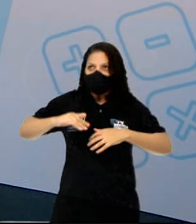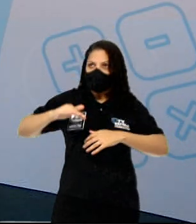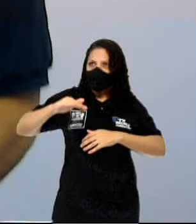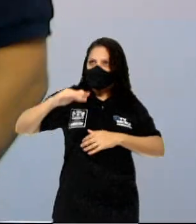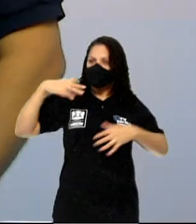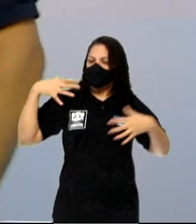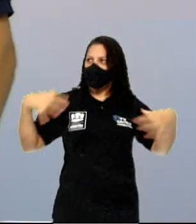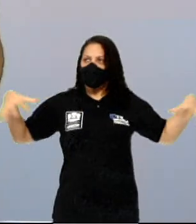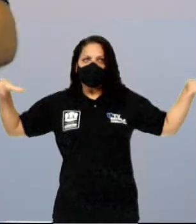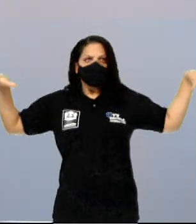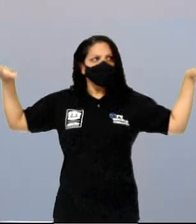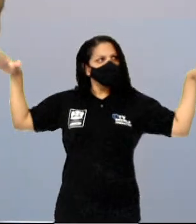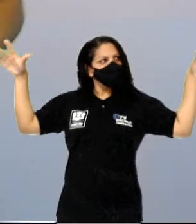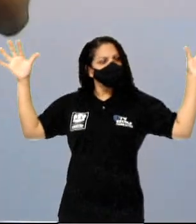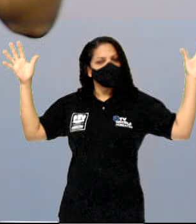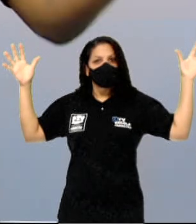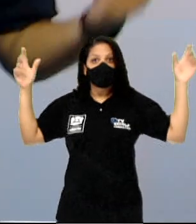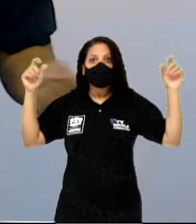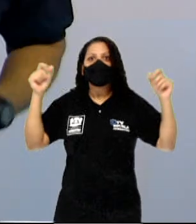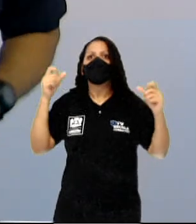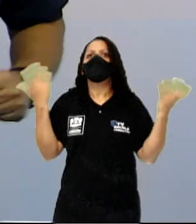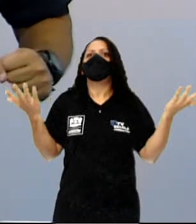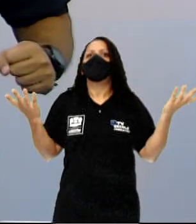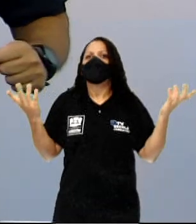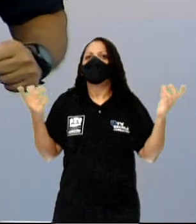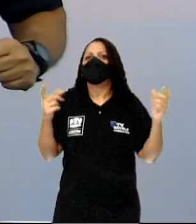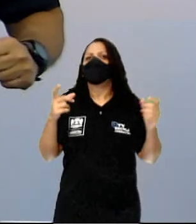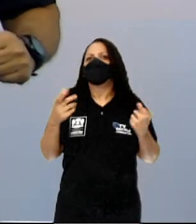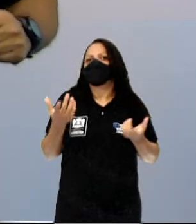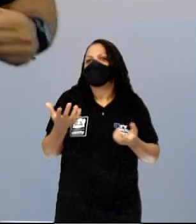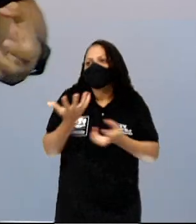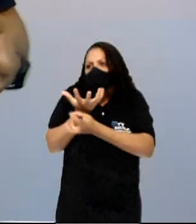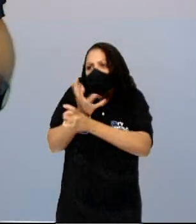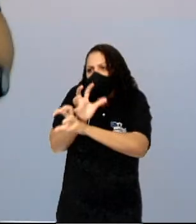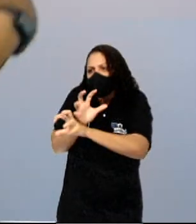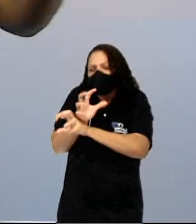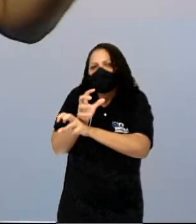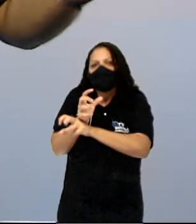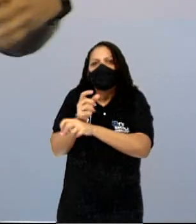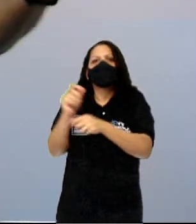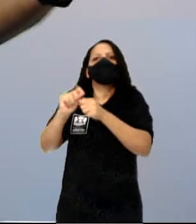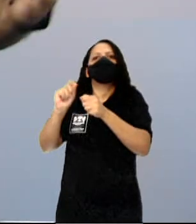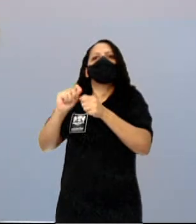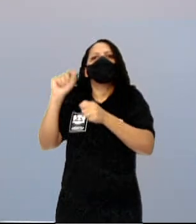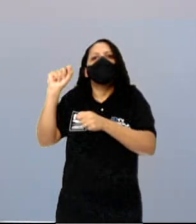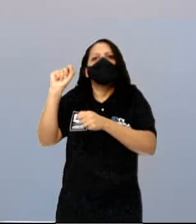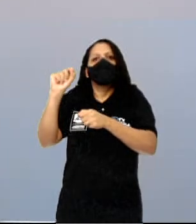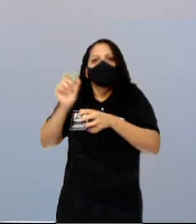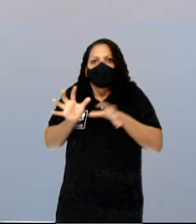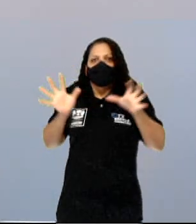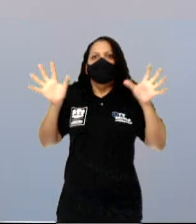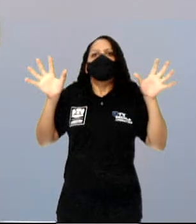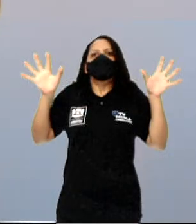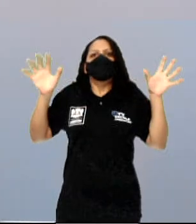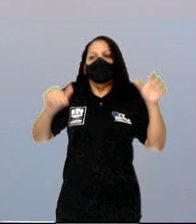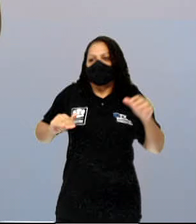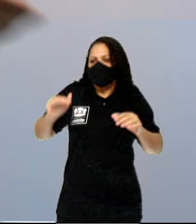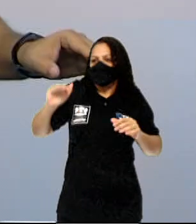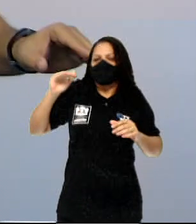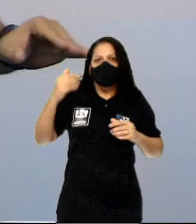da seca. E aí, irmão, o que é que tu ia fazer no período da seca? Tu ia conseguir crescer, se desenvolver sem